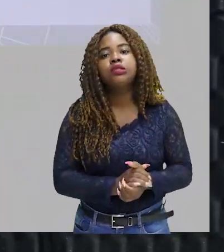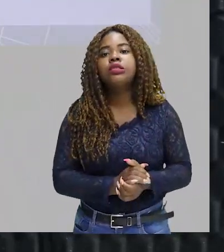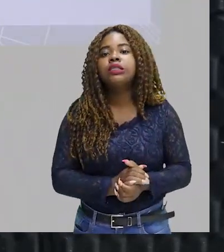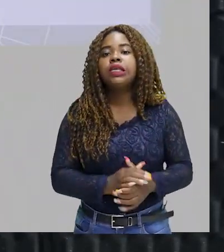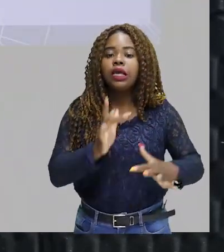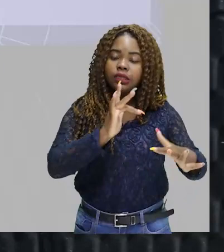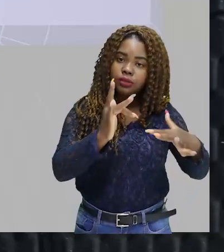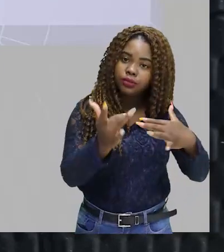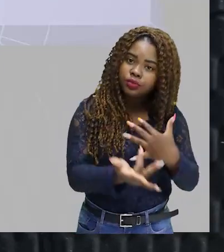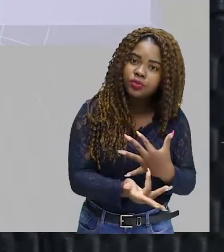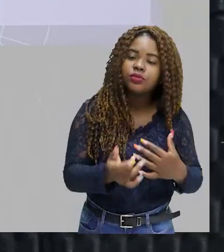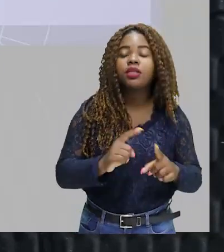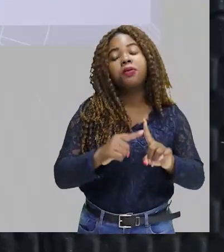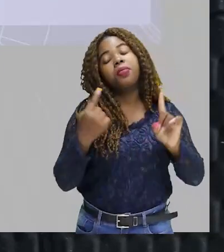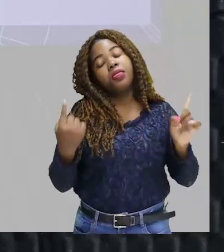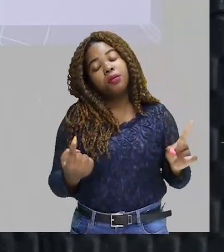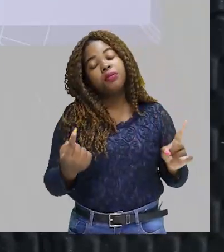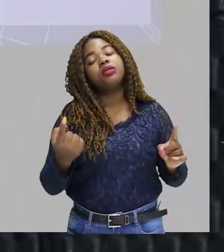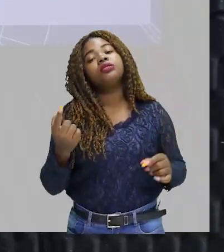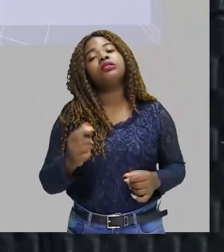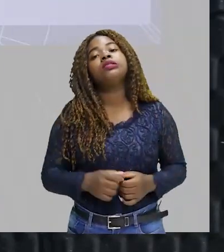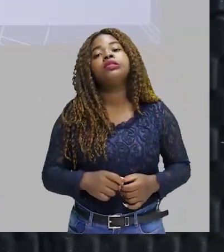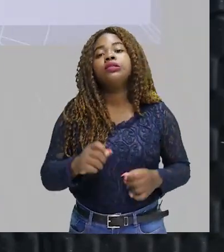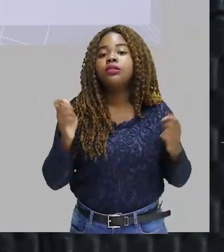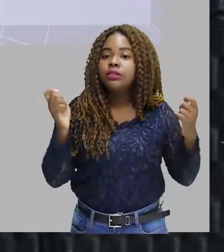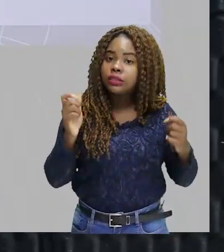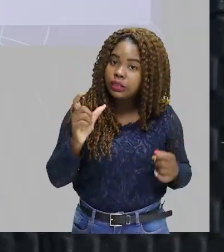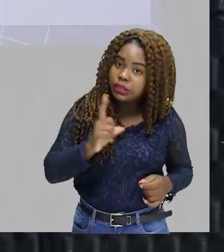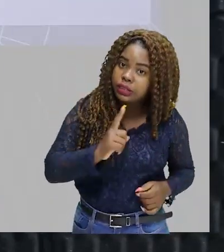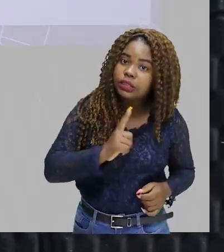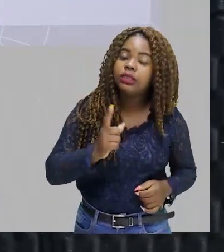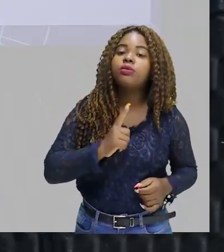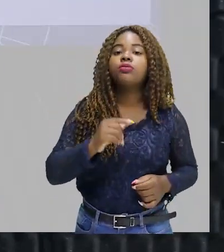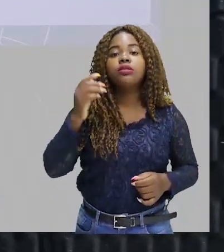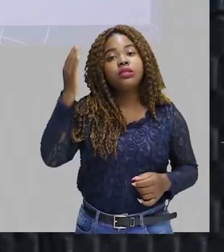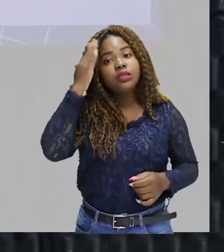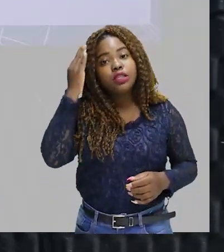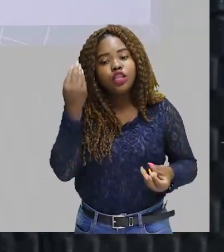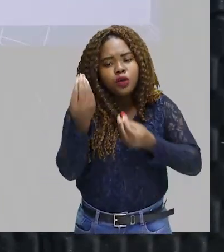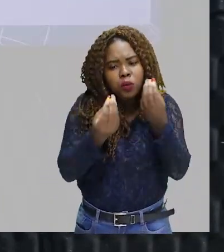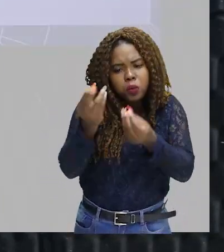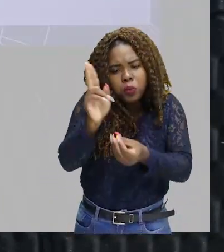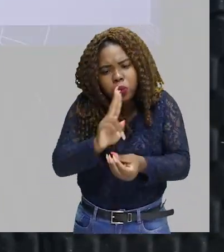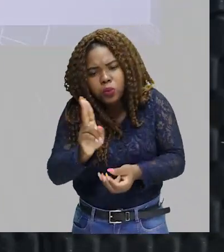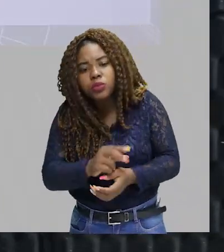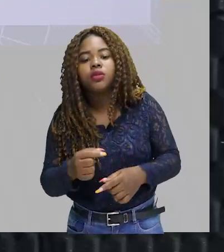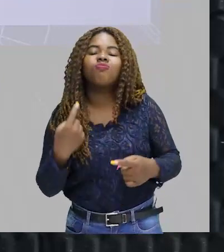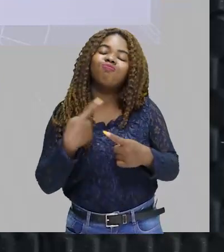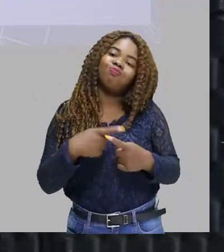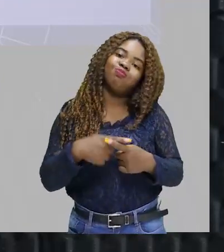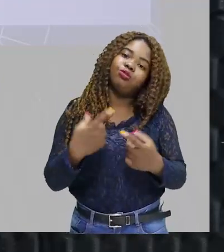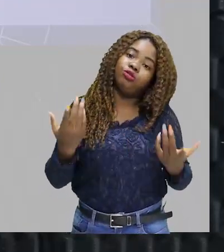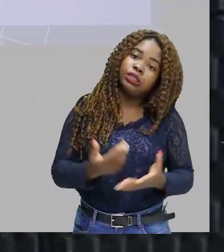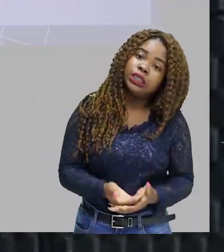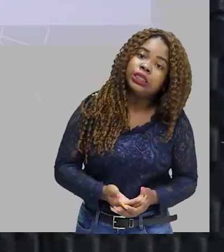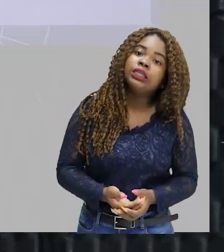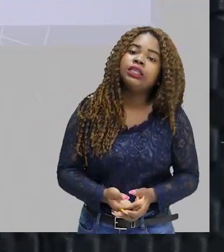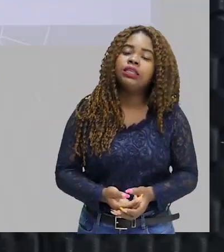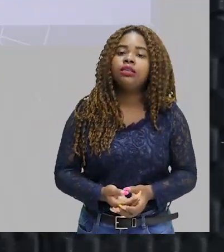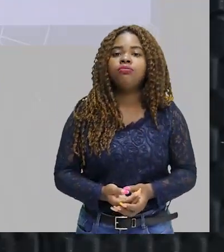redes sociais estão aí, mas nós devemos saber como utilizá-las, porque, infelizmente, ela tem sido mal utilizada, tem